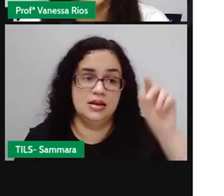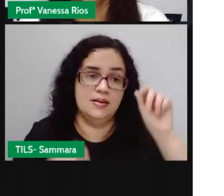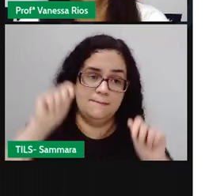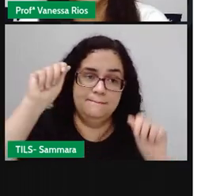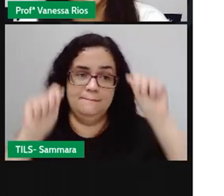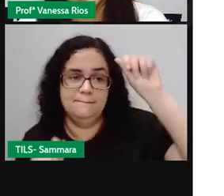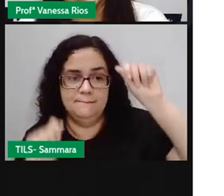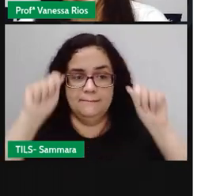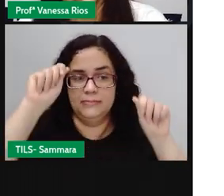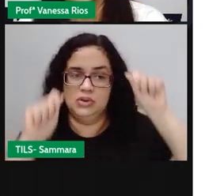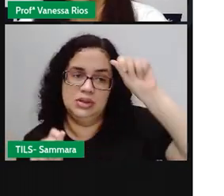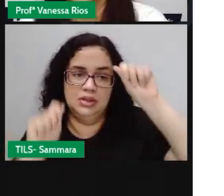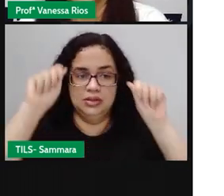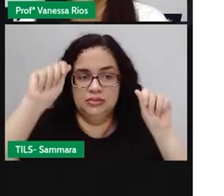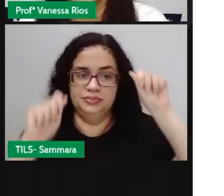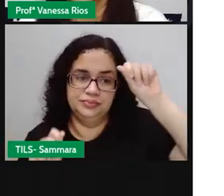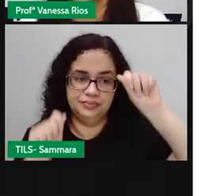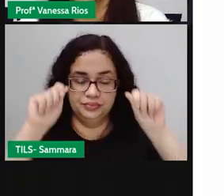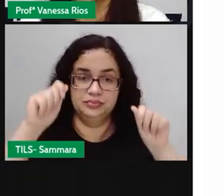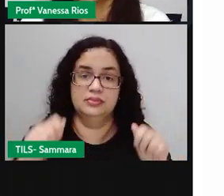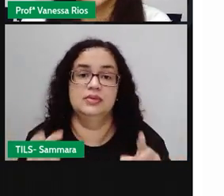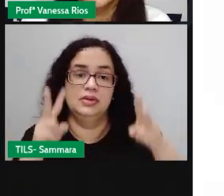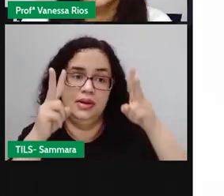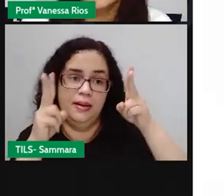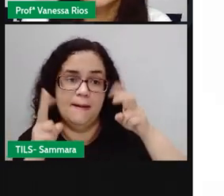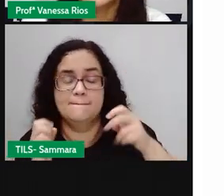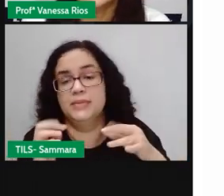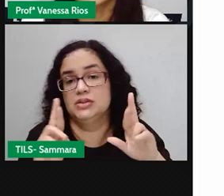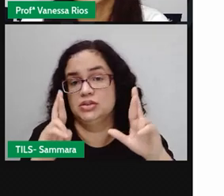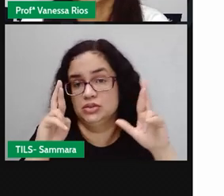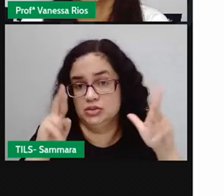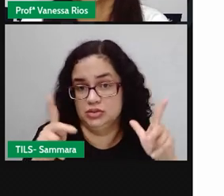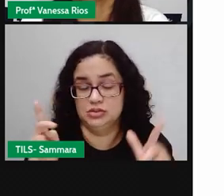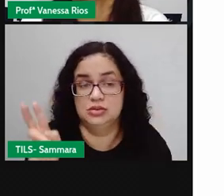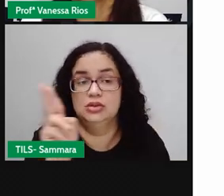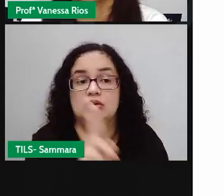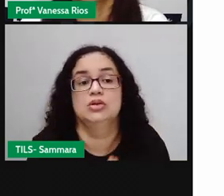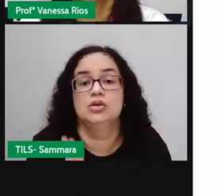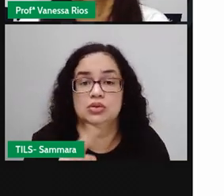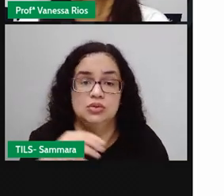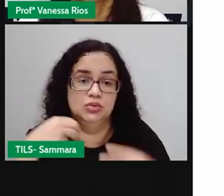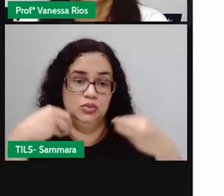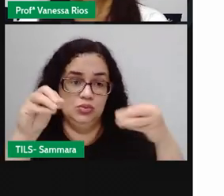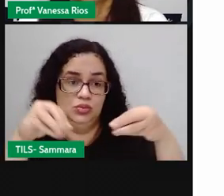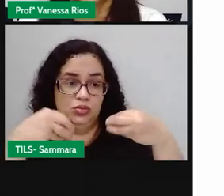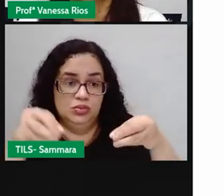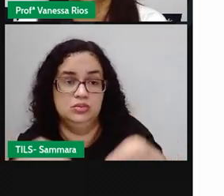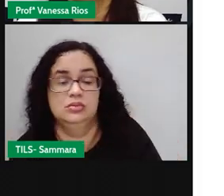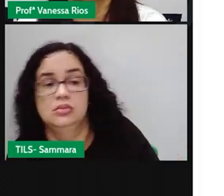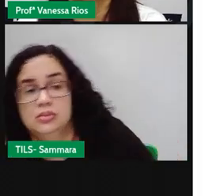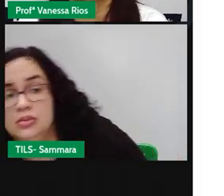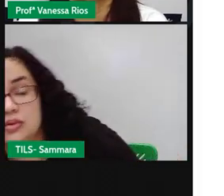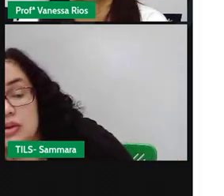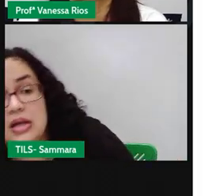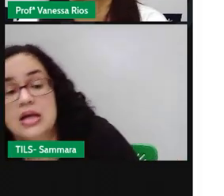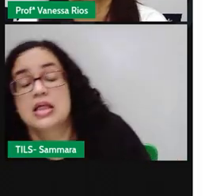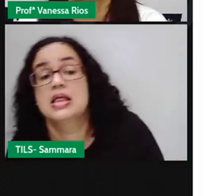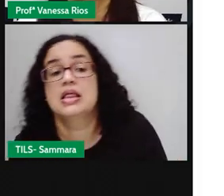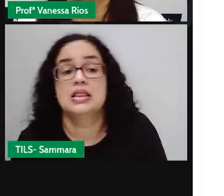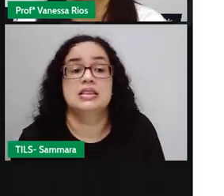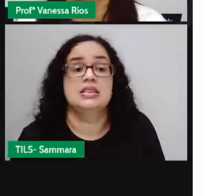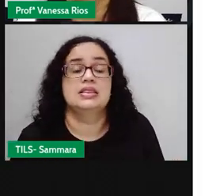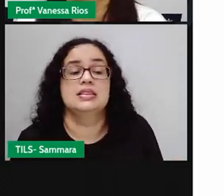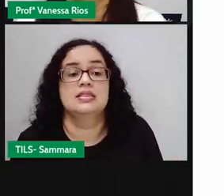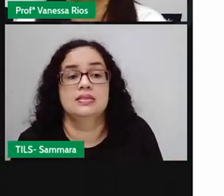trouxe também a boneca. Aí a gente percebe que é um pouco diferente da boneca que usa plástico, né? Porque a borracha já tem essa